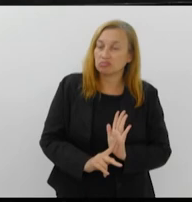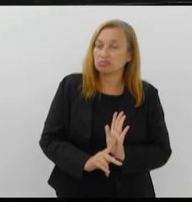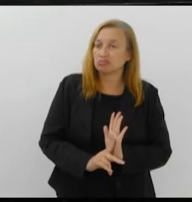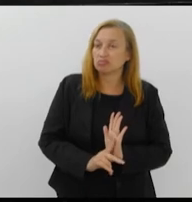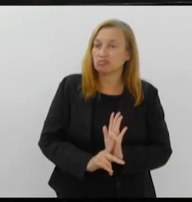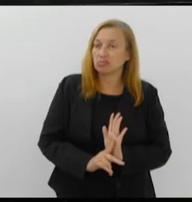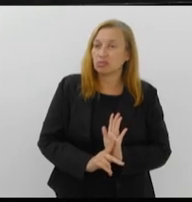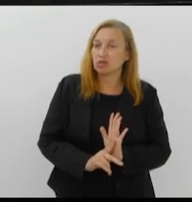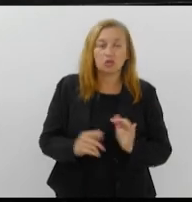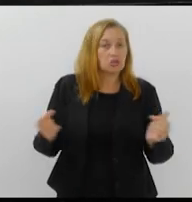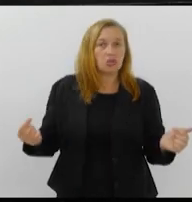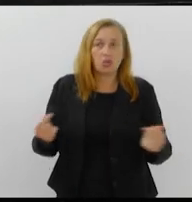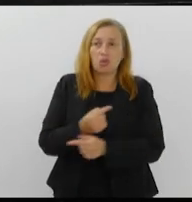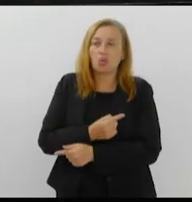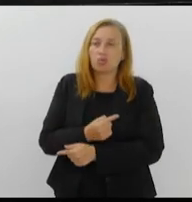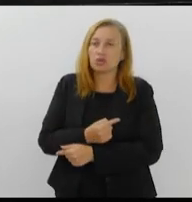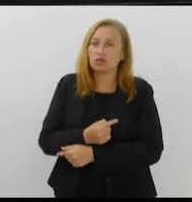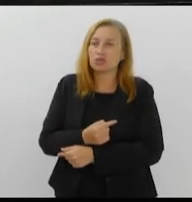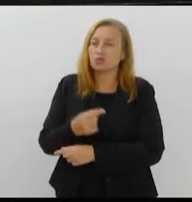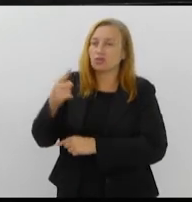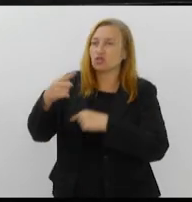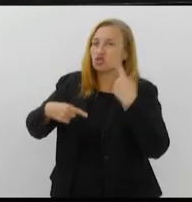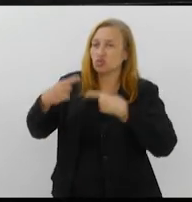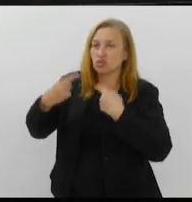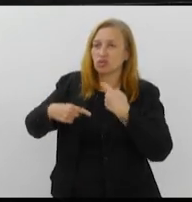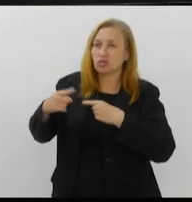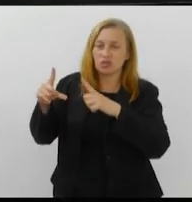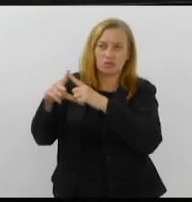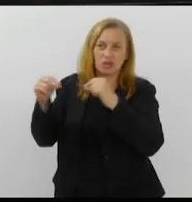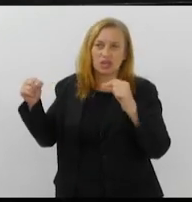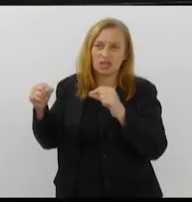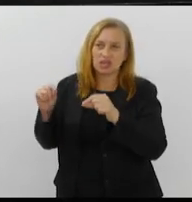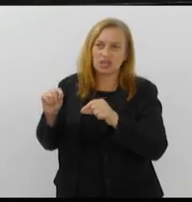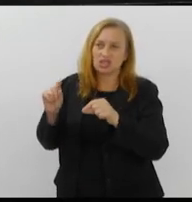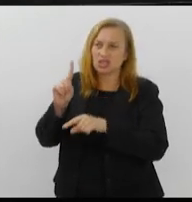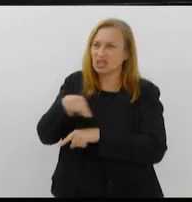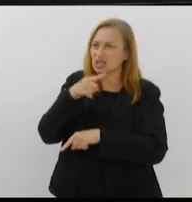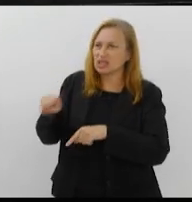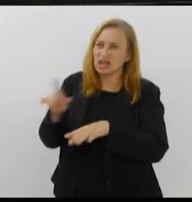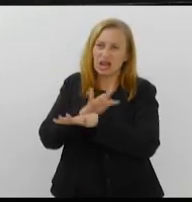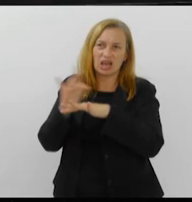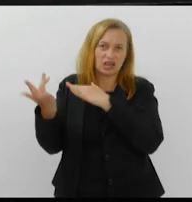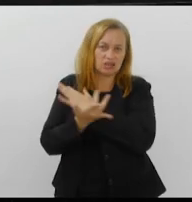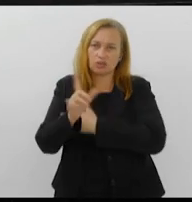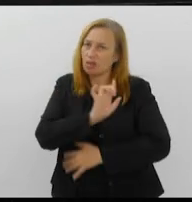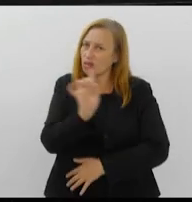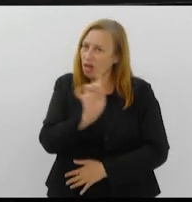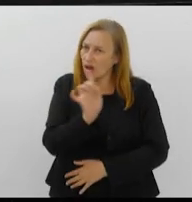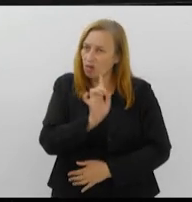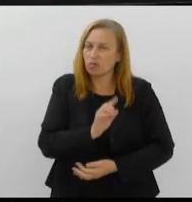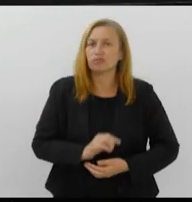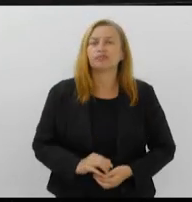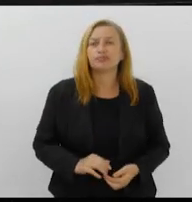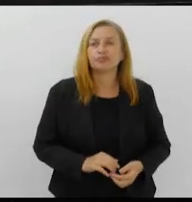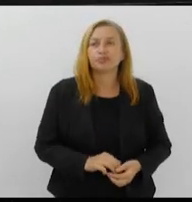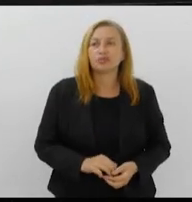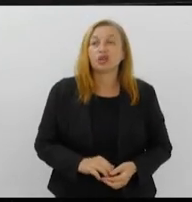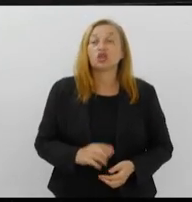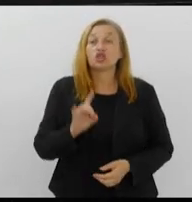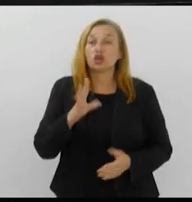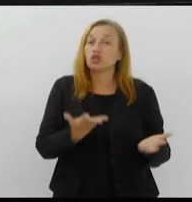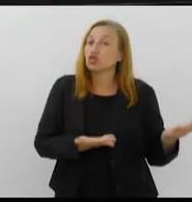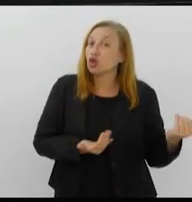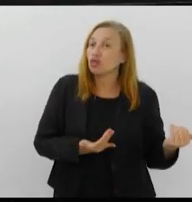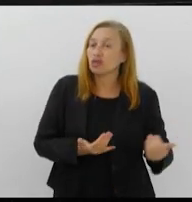ver com a discussão de Brasília, de censurar ou não censurar, rede. Não é sobre redes, é sobre